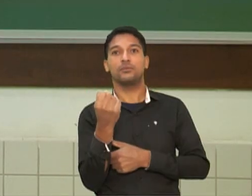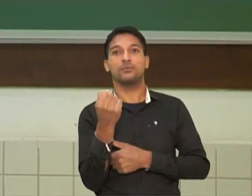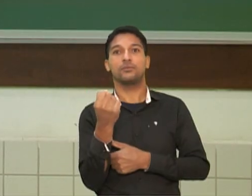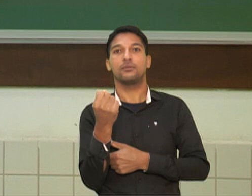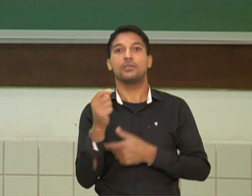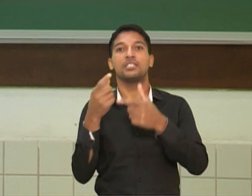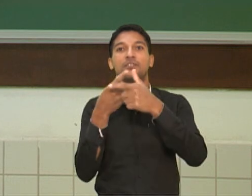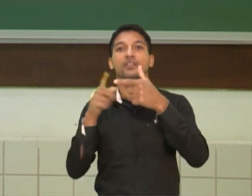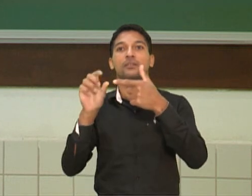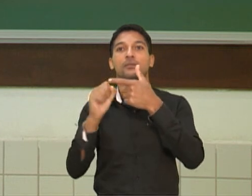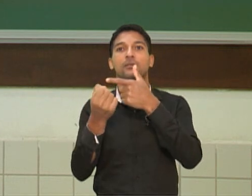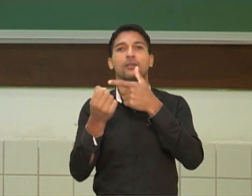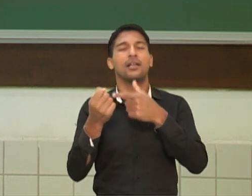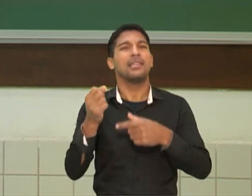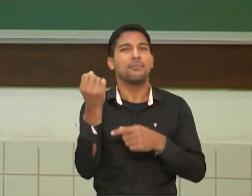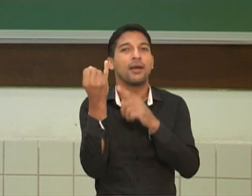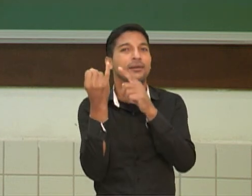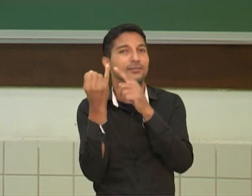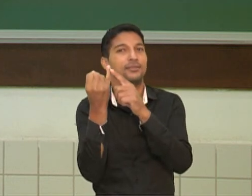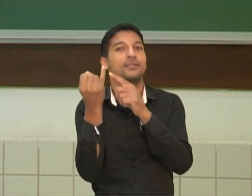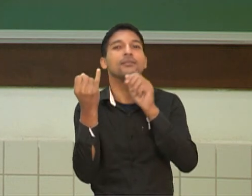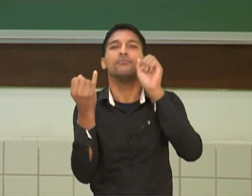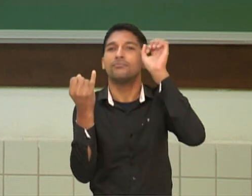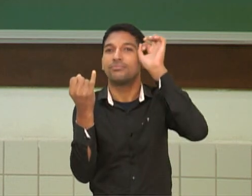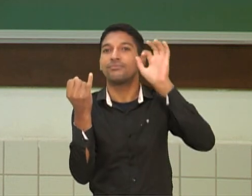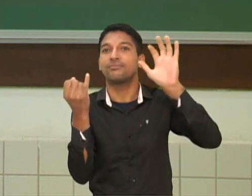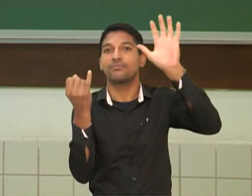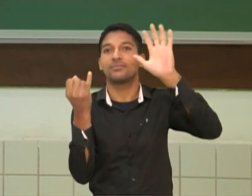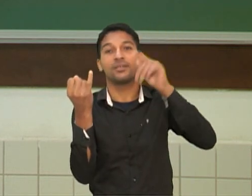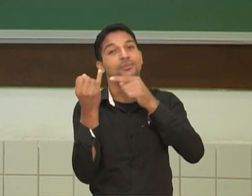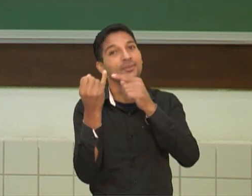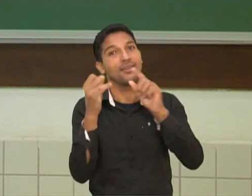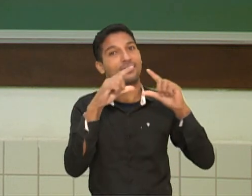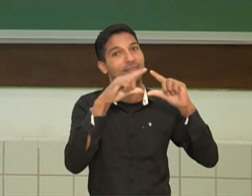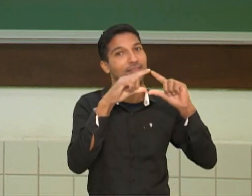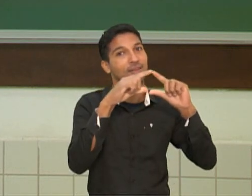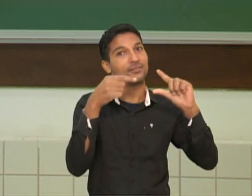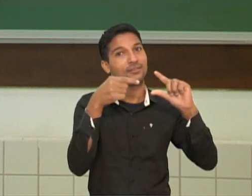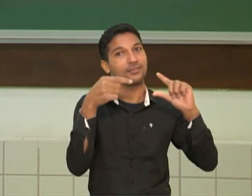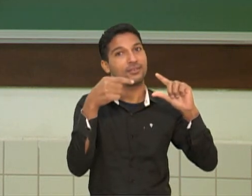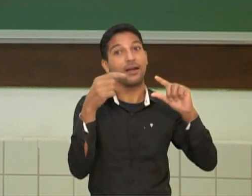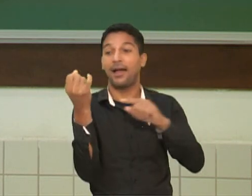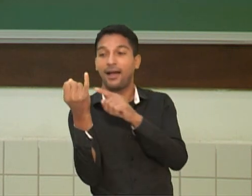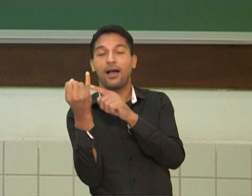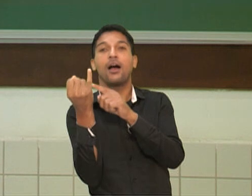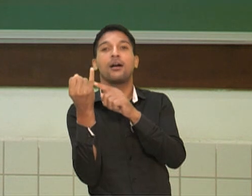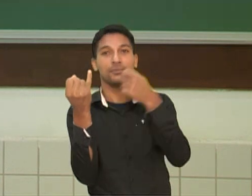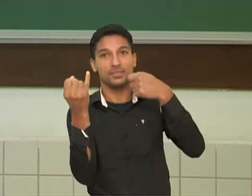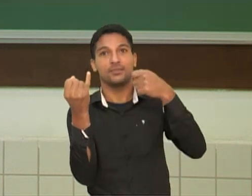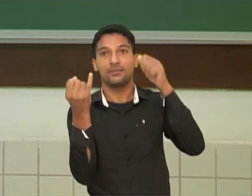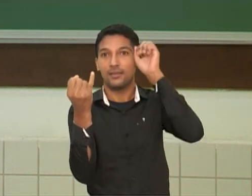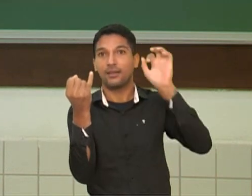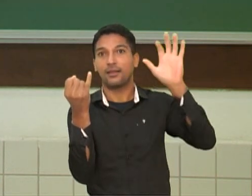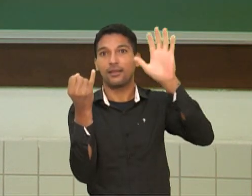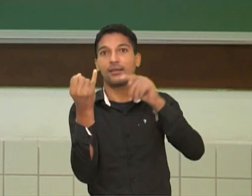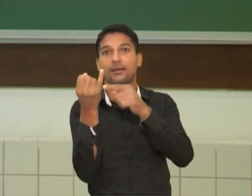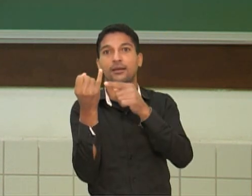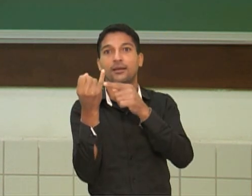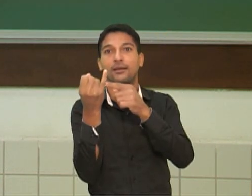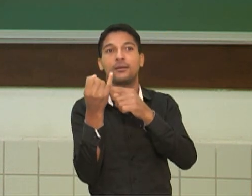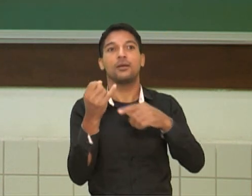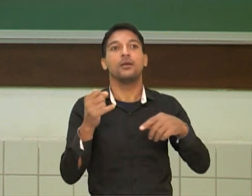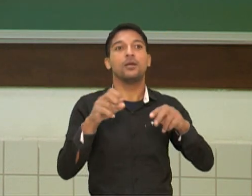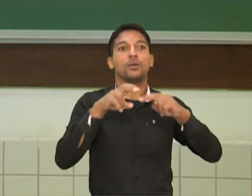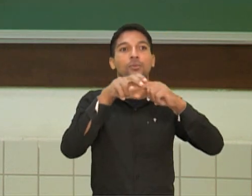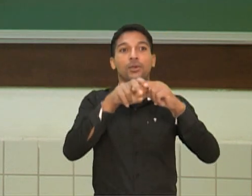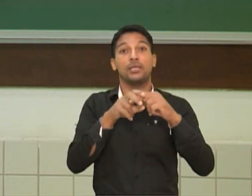teria a unidade imaginária i, porque o delta é negativo. Então, se o delta é negativo, duas